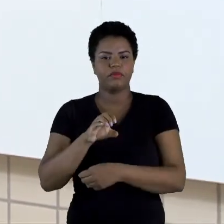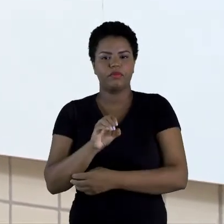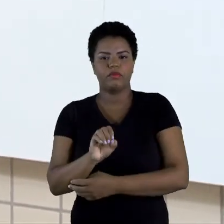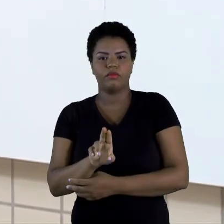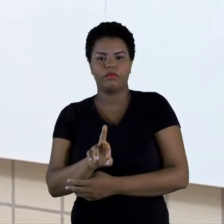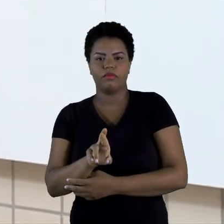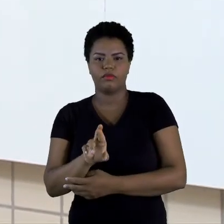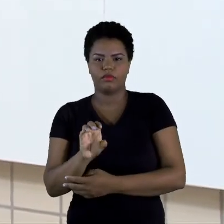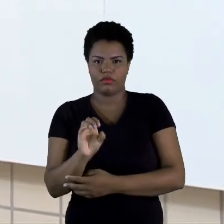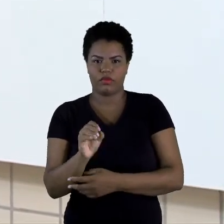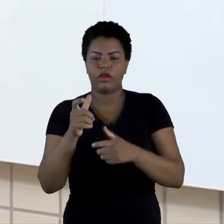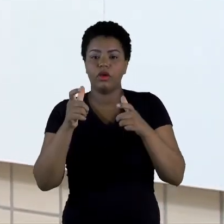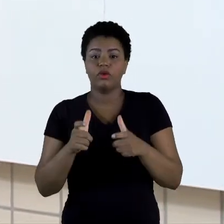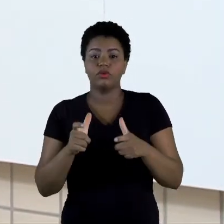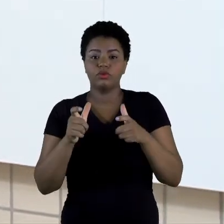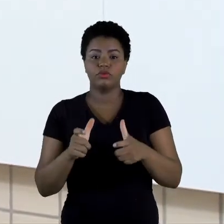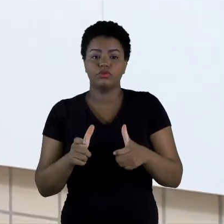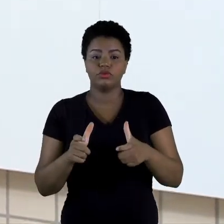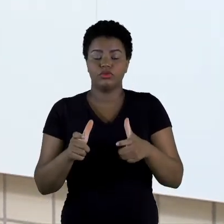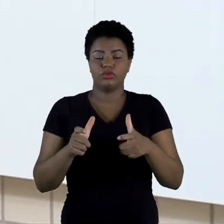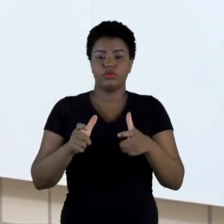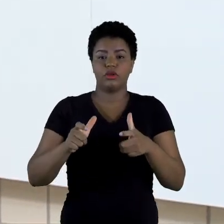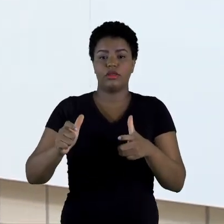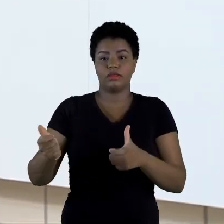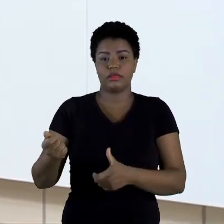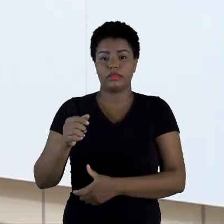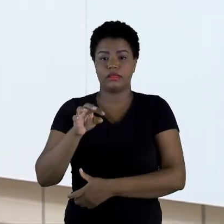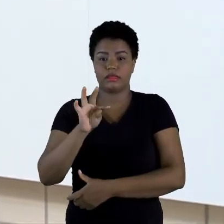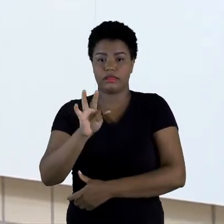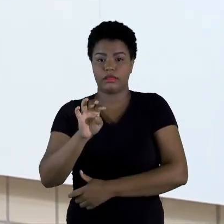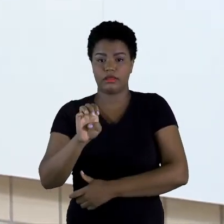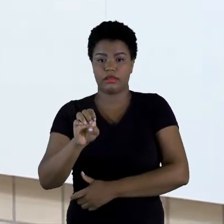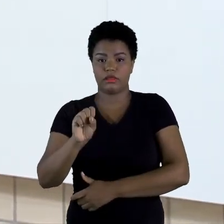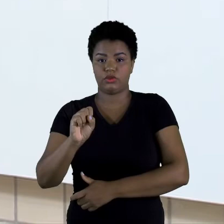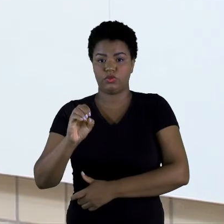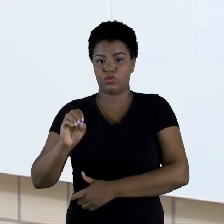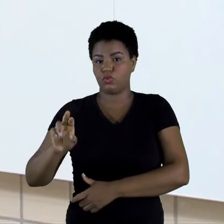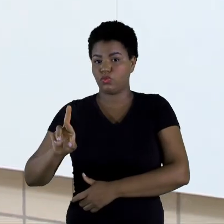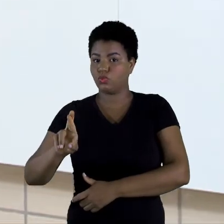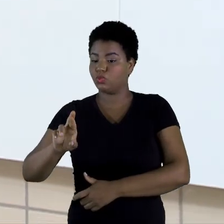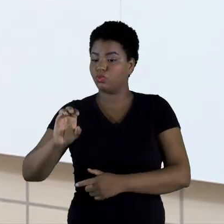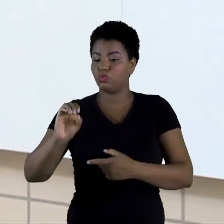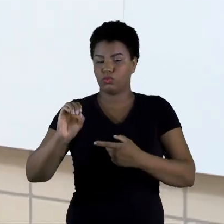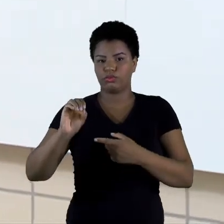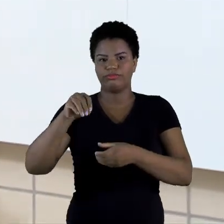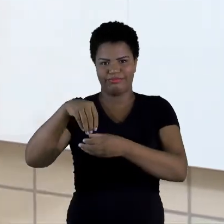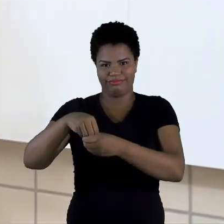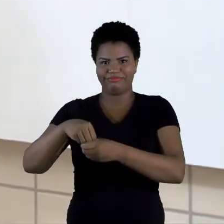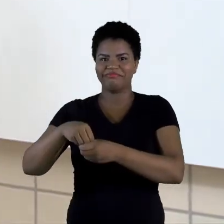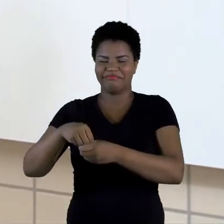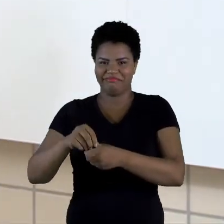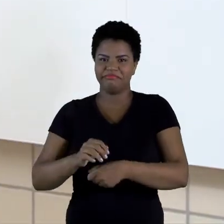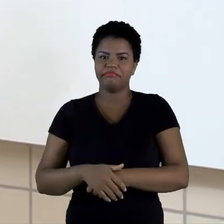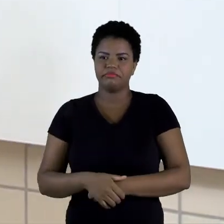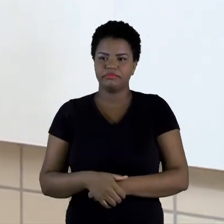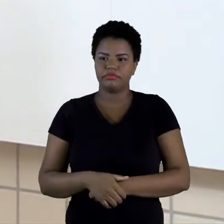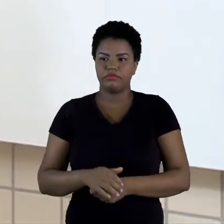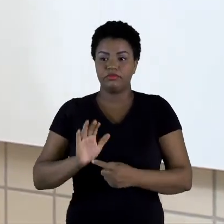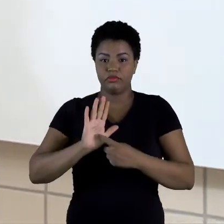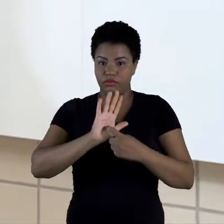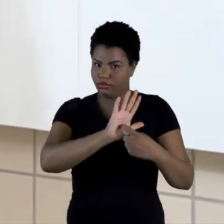onde? Está aqui, ó. No tesouro, certo? Então, olha só, eu vou mostrar as